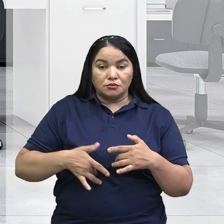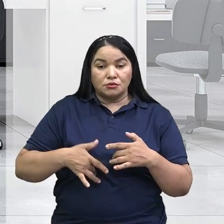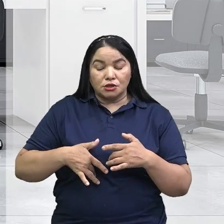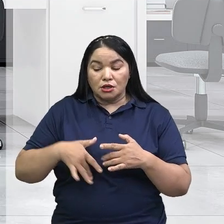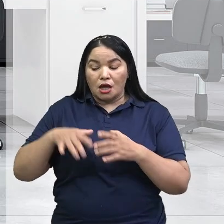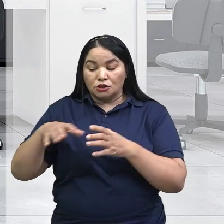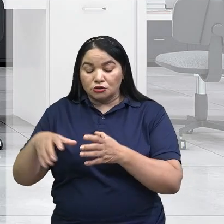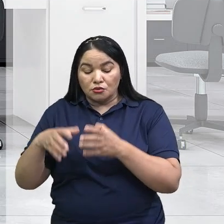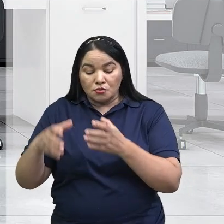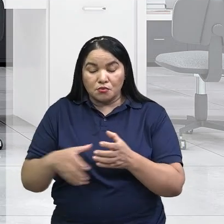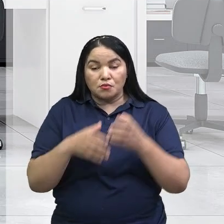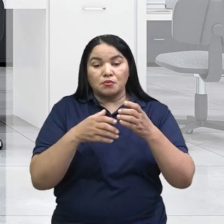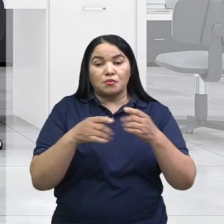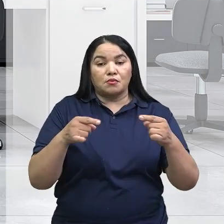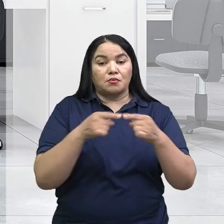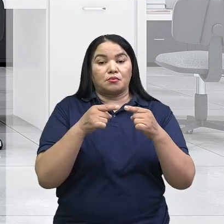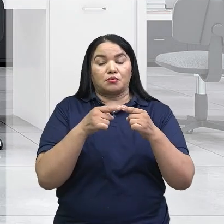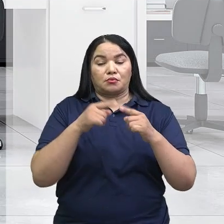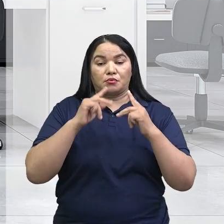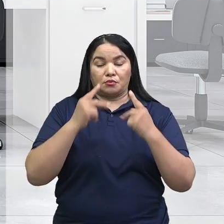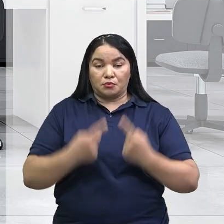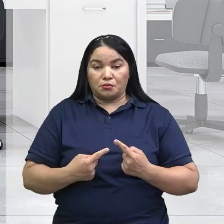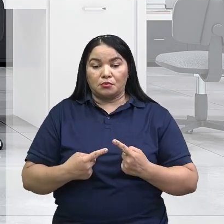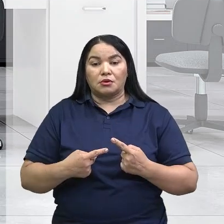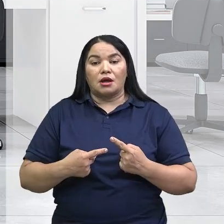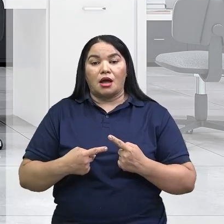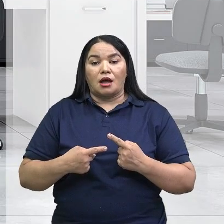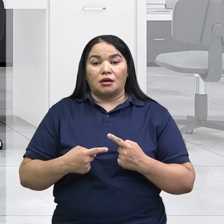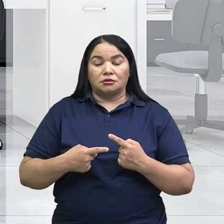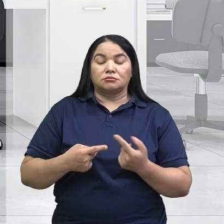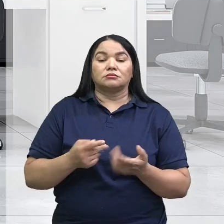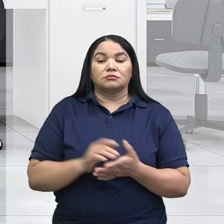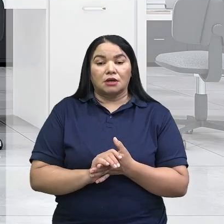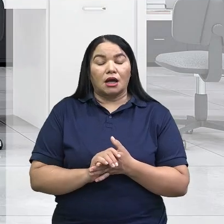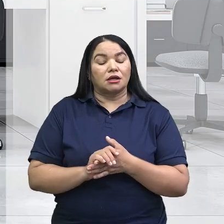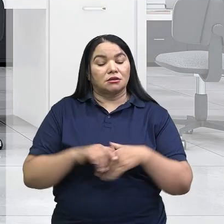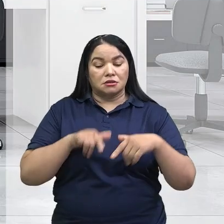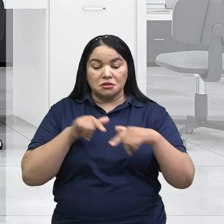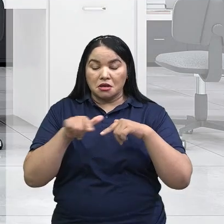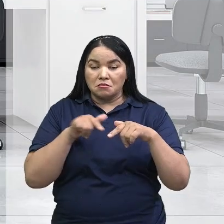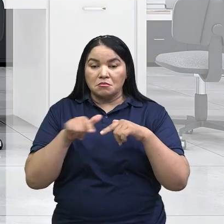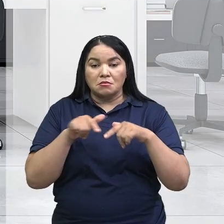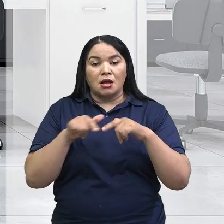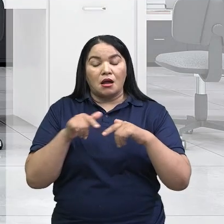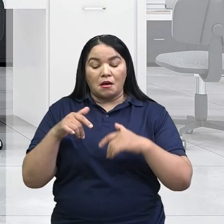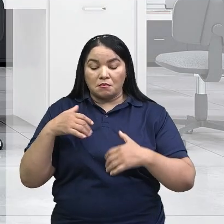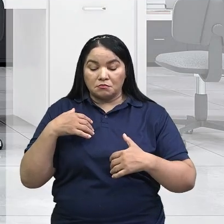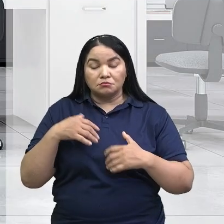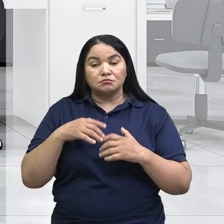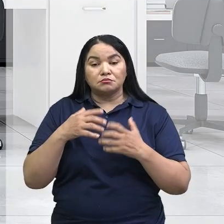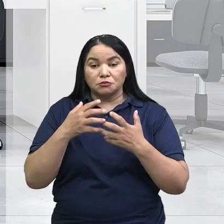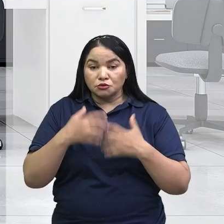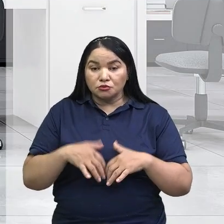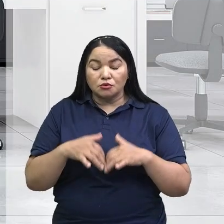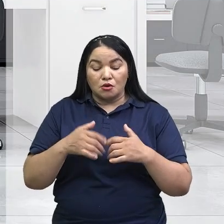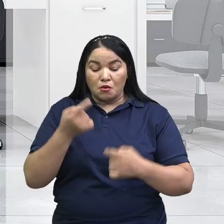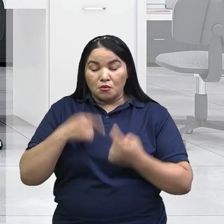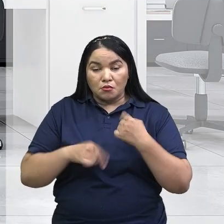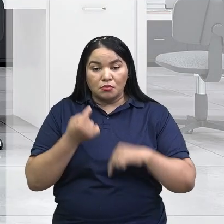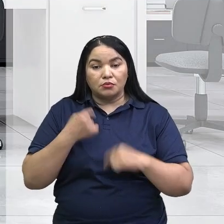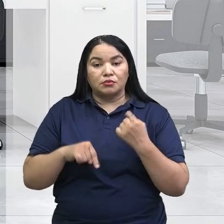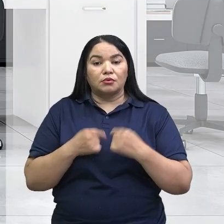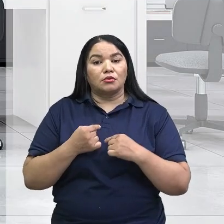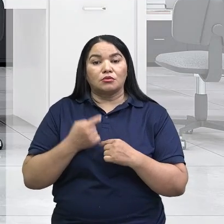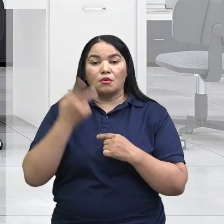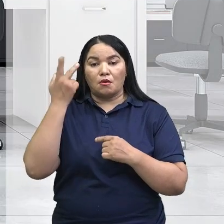adequadamente, por um tempo ele pôde fazer as suas atividades ali, o seu metabolismo funcionando corretamente com esse rim